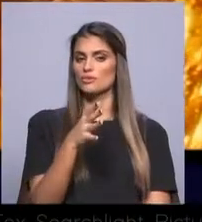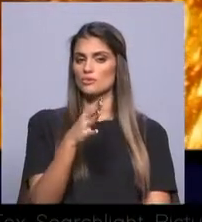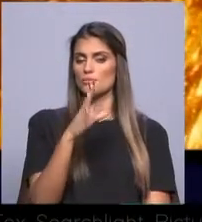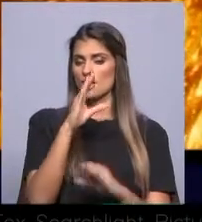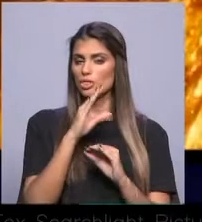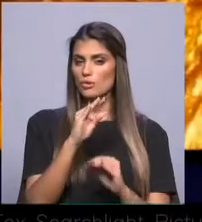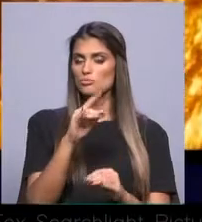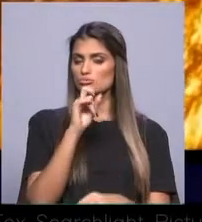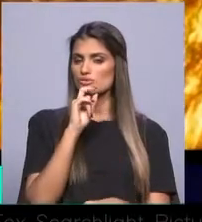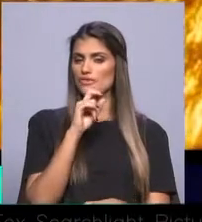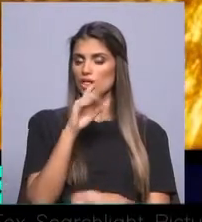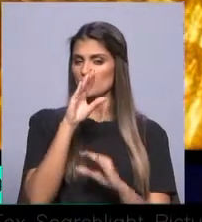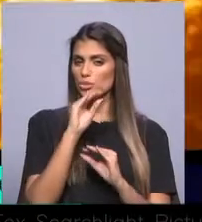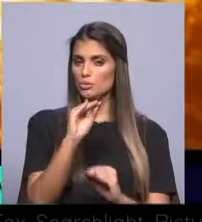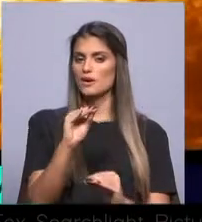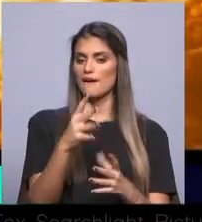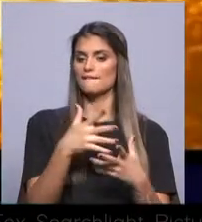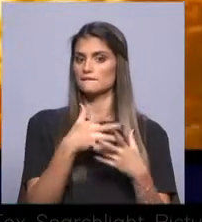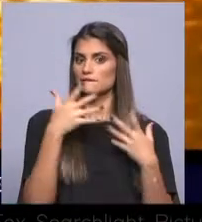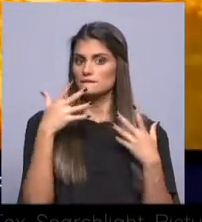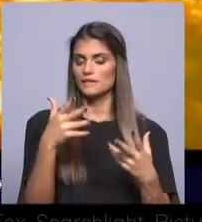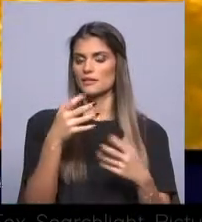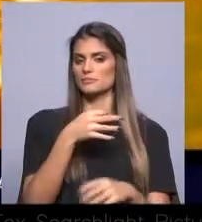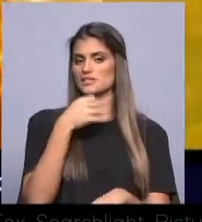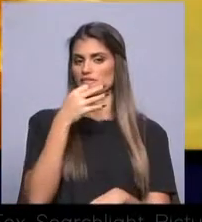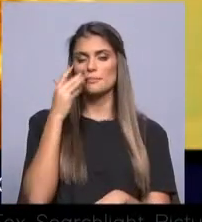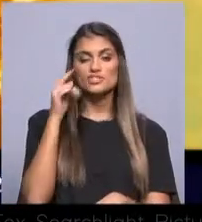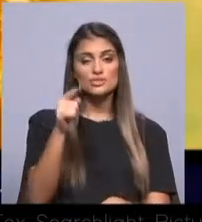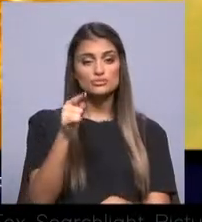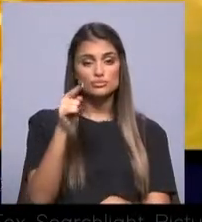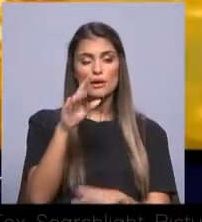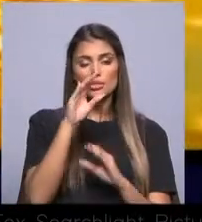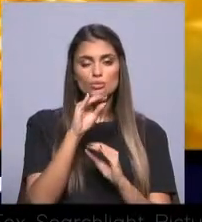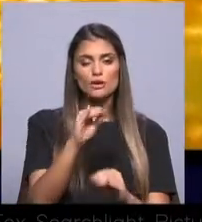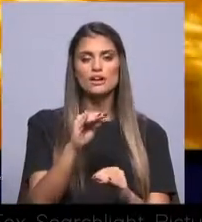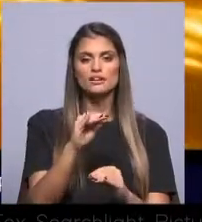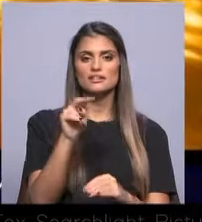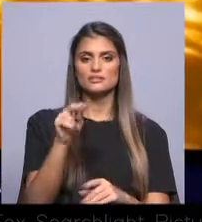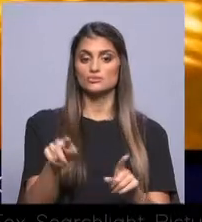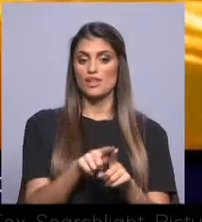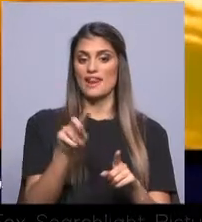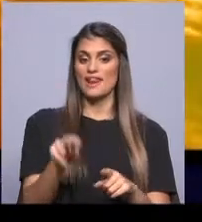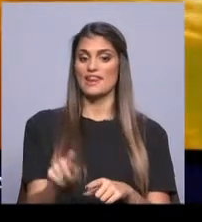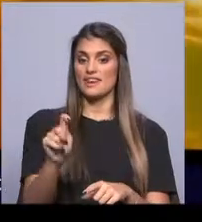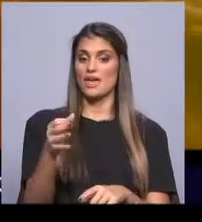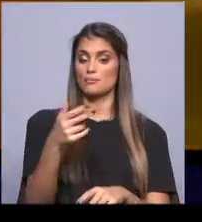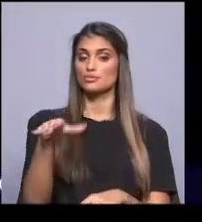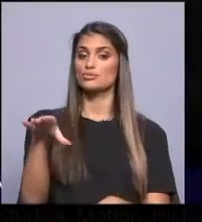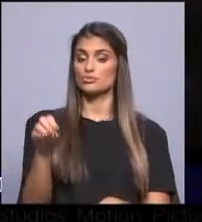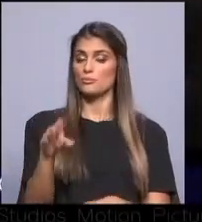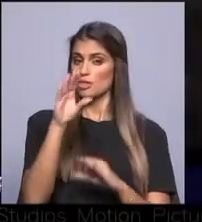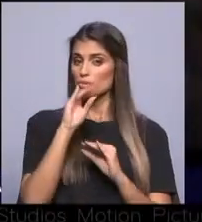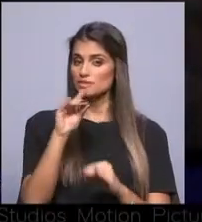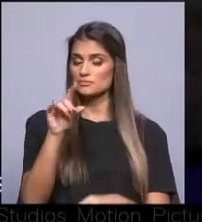ou uma possível lua exolua gigante, estamos a falar, imagina tu, uma lua do tamanho de Neptuno. Ou seja, uma lua